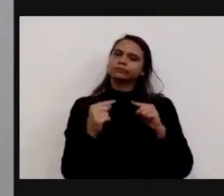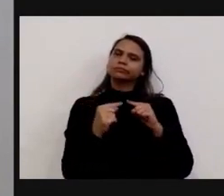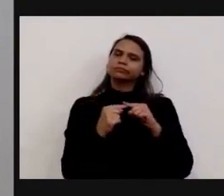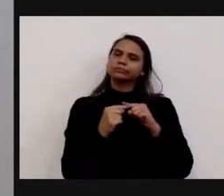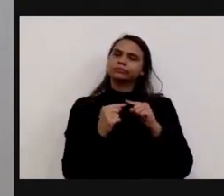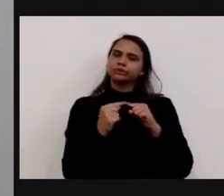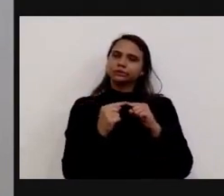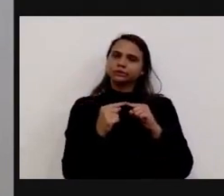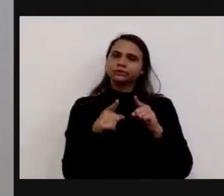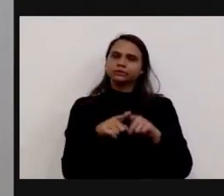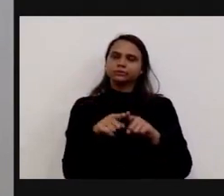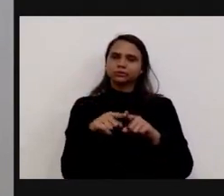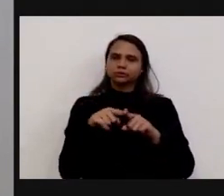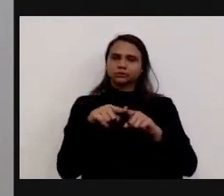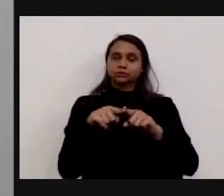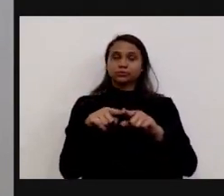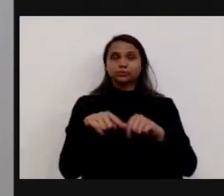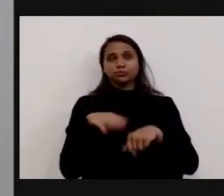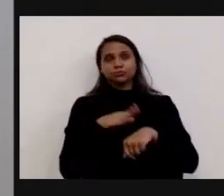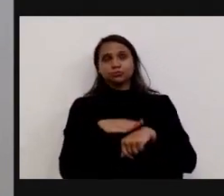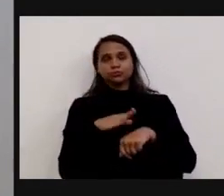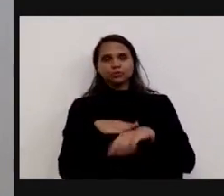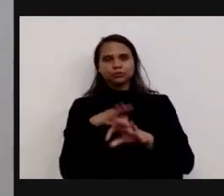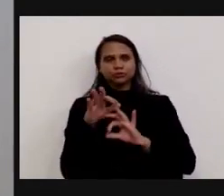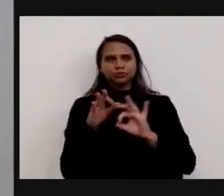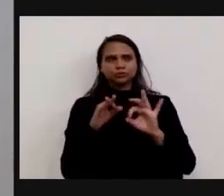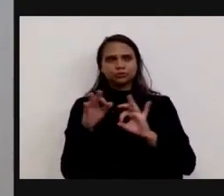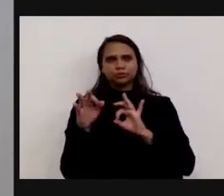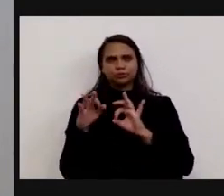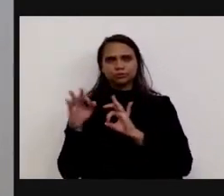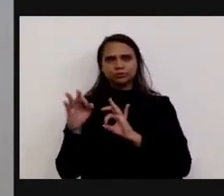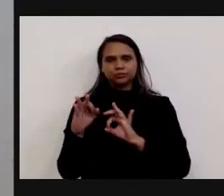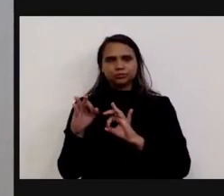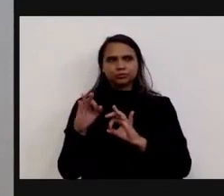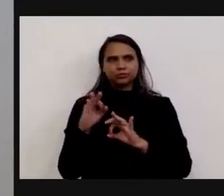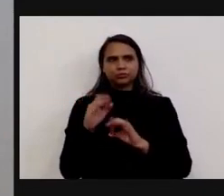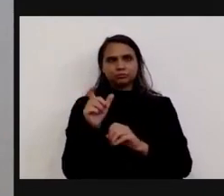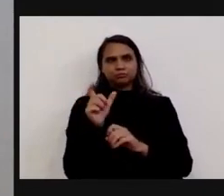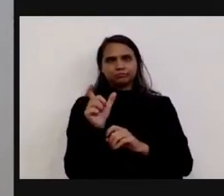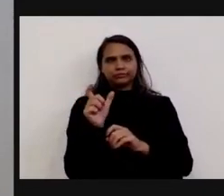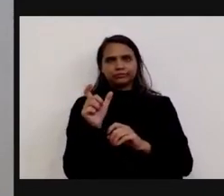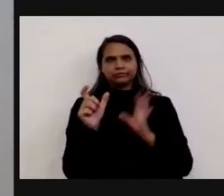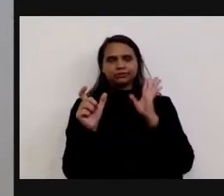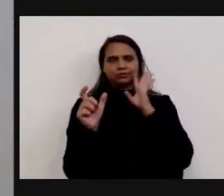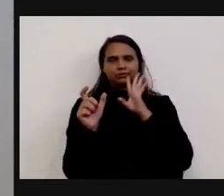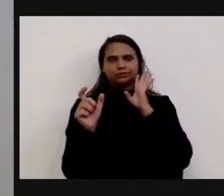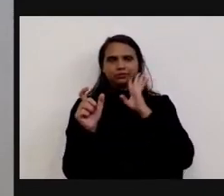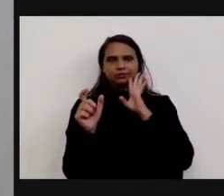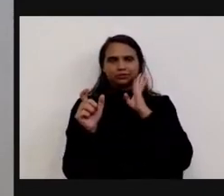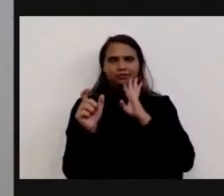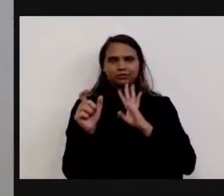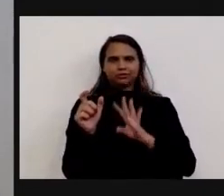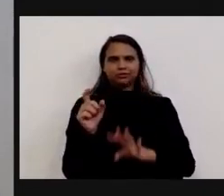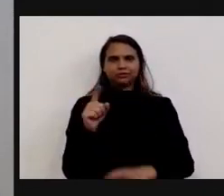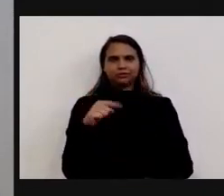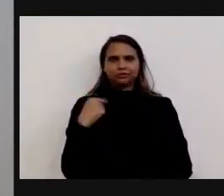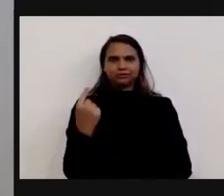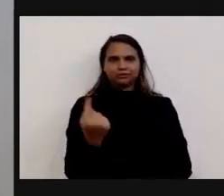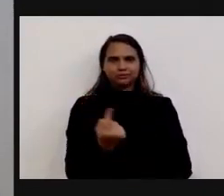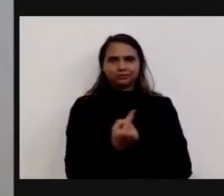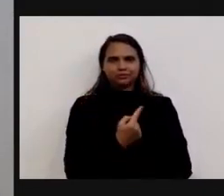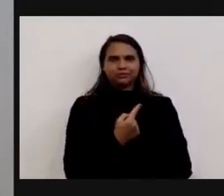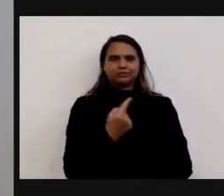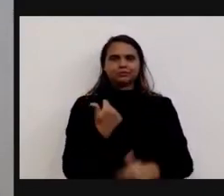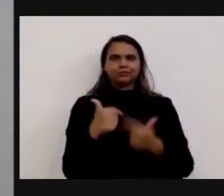do clima organizacional uma palavrinha legal aí uma expressão para a gente para a gente